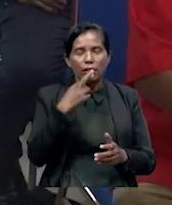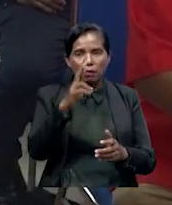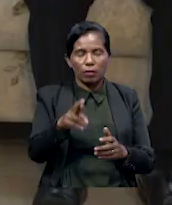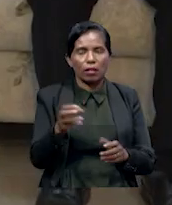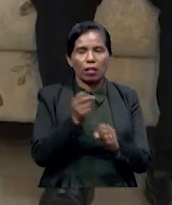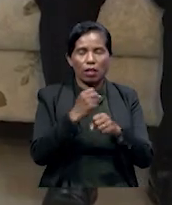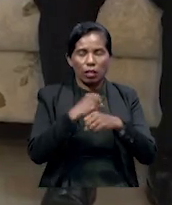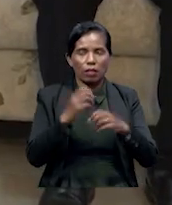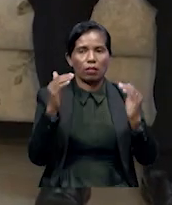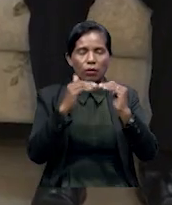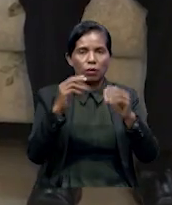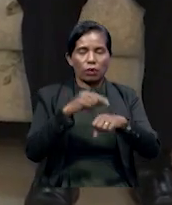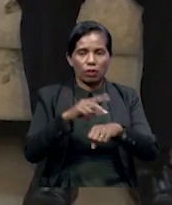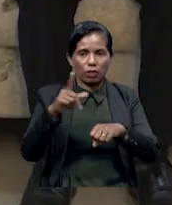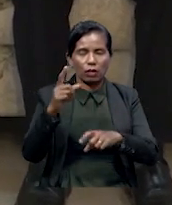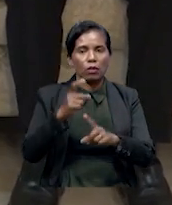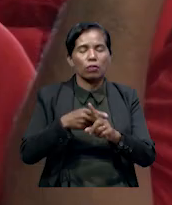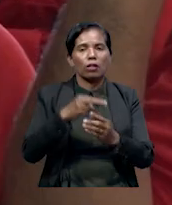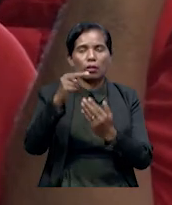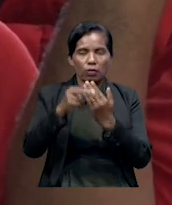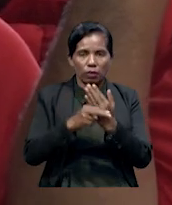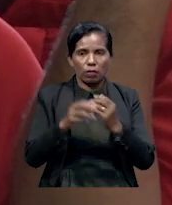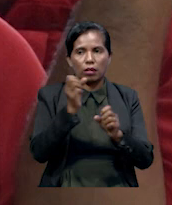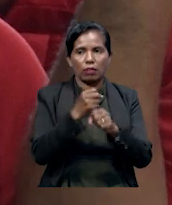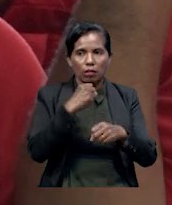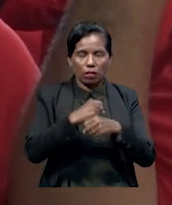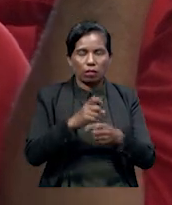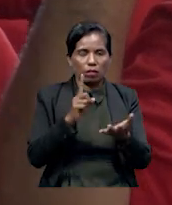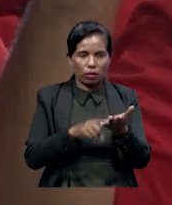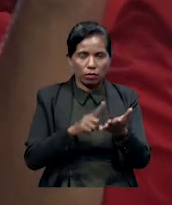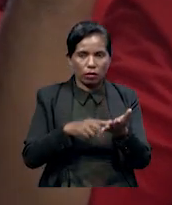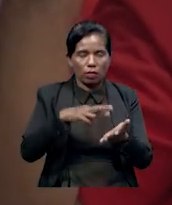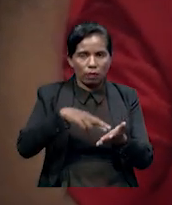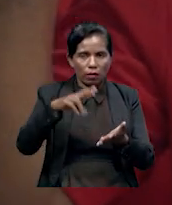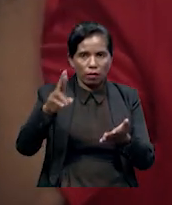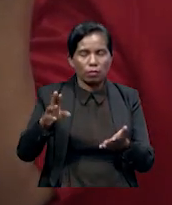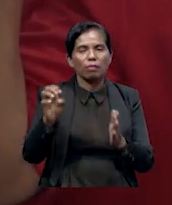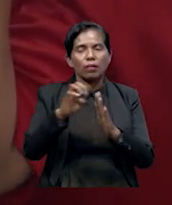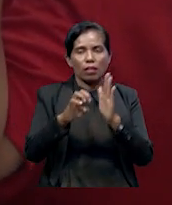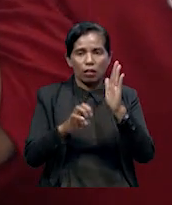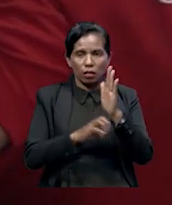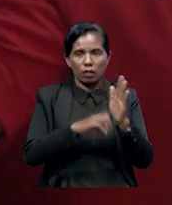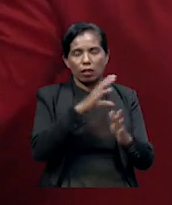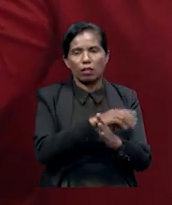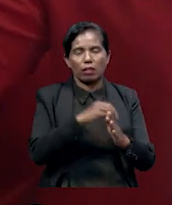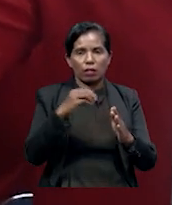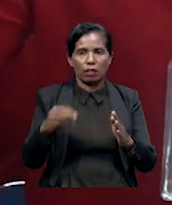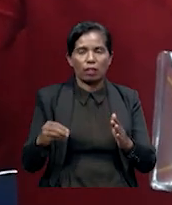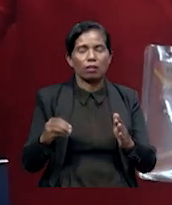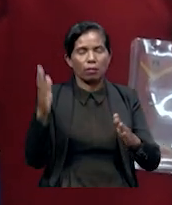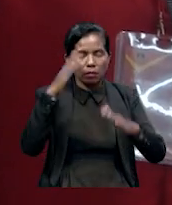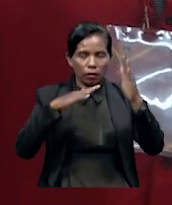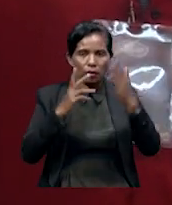realiza fale Conferência Nacional ia fulo novembro atu halo discussão no aprovação ba Estatuto Manual nomos